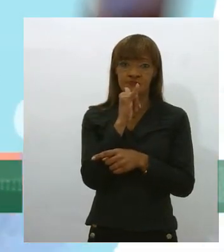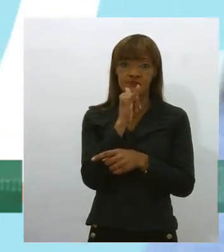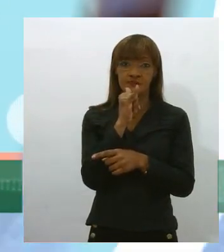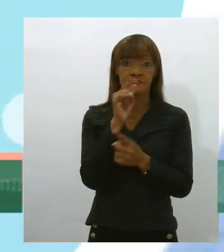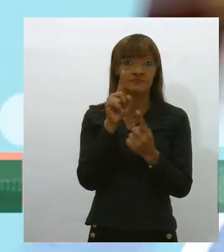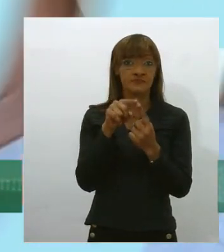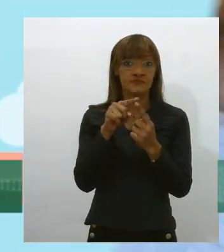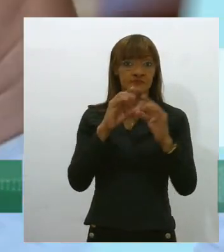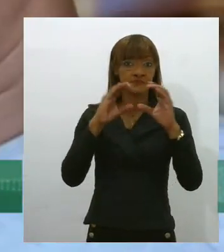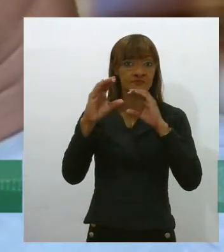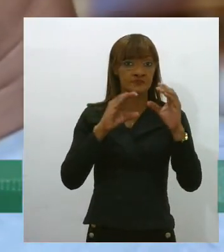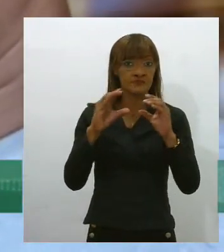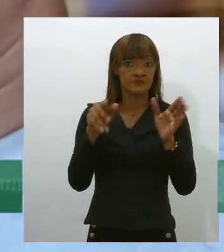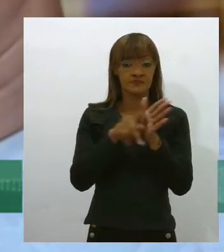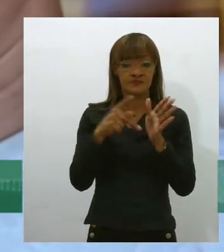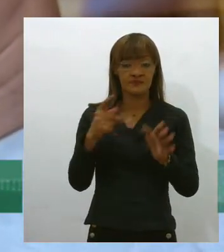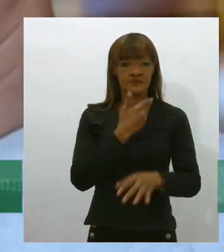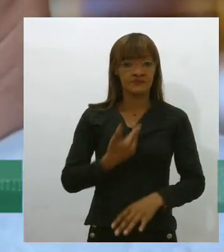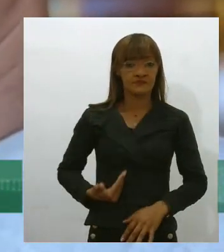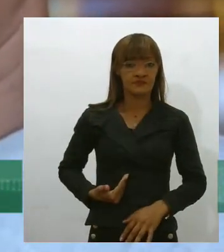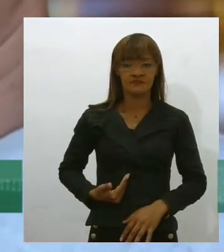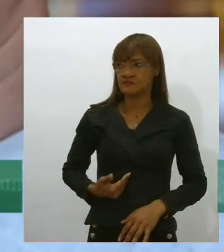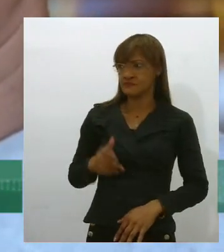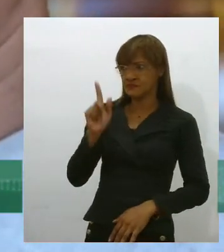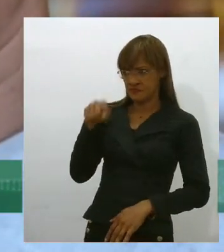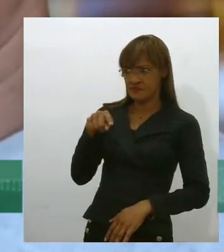serviço público é público